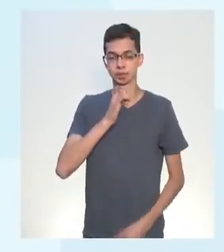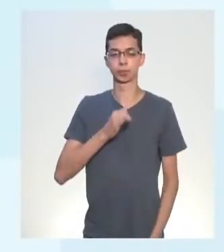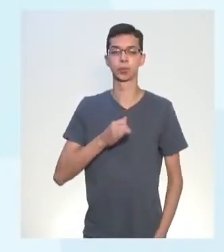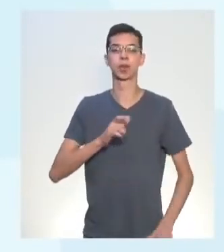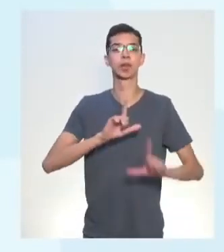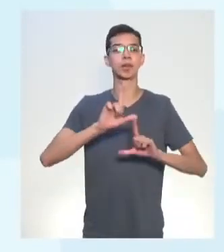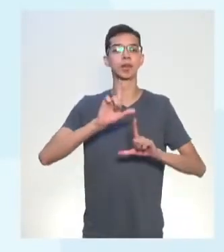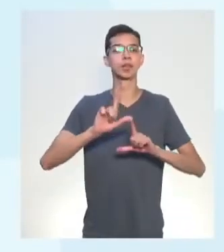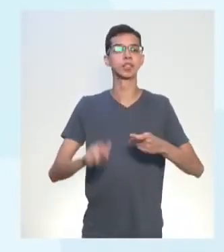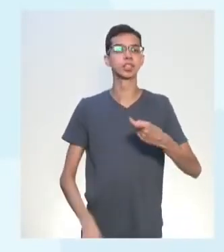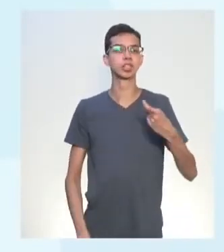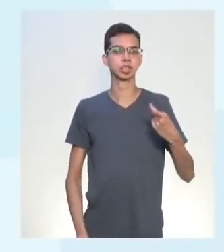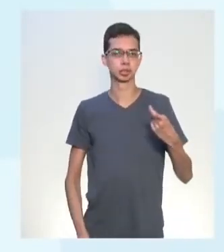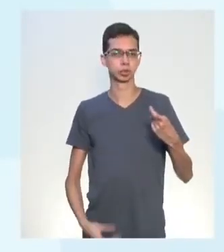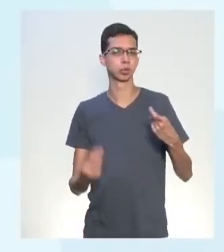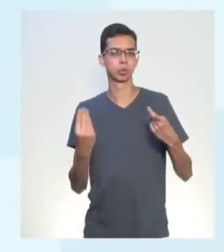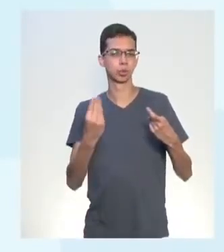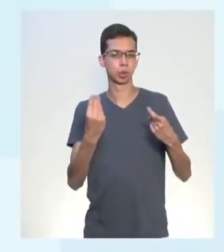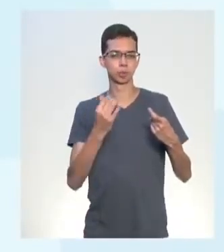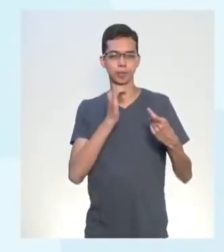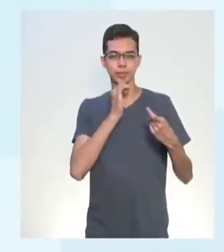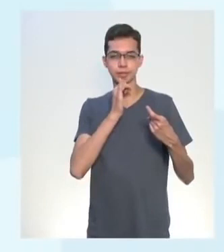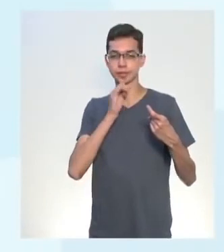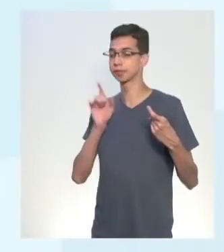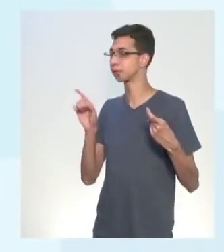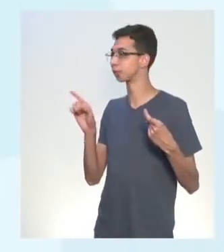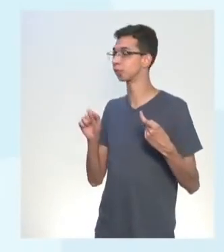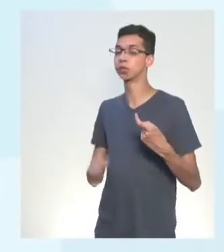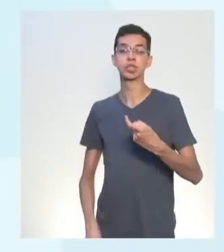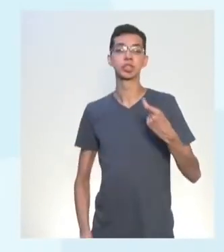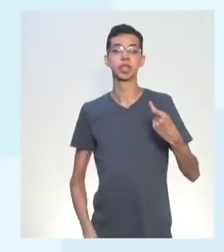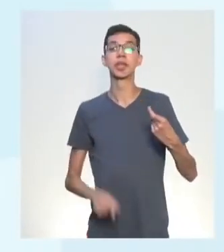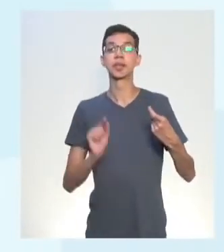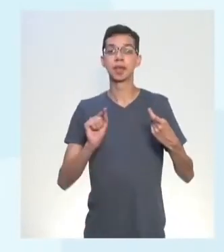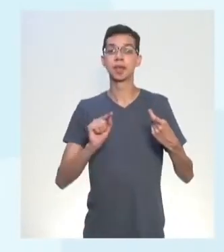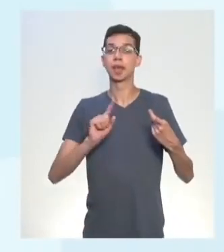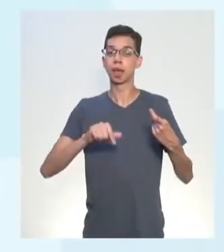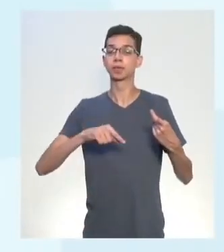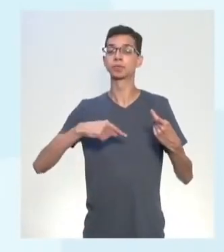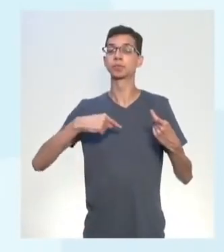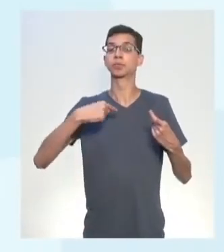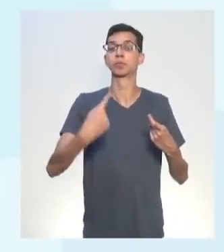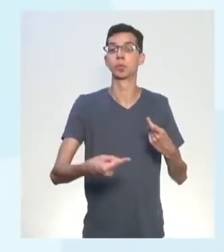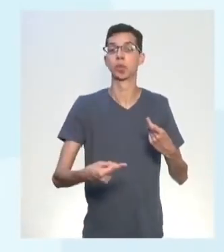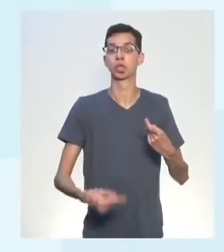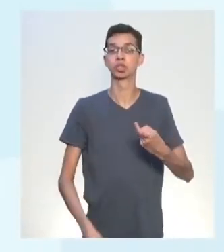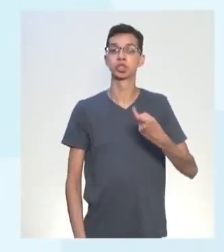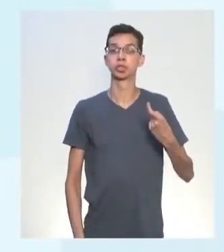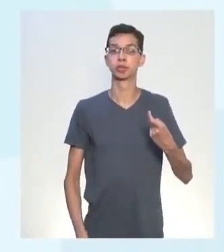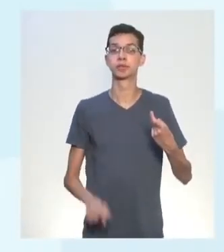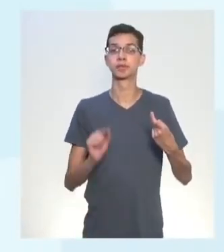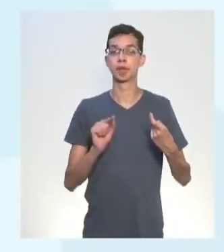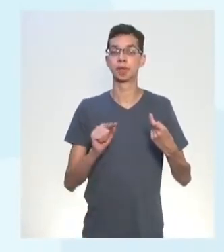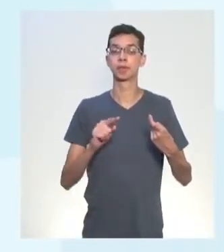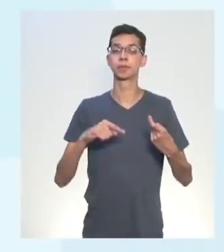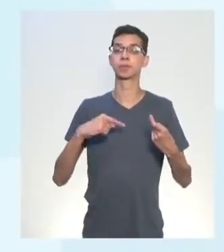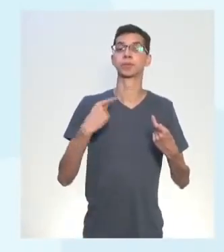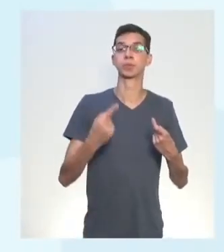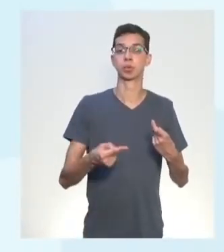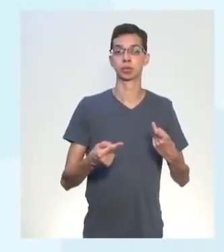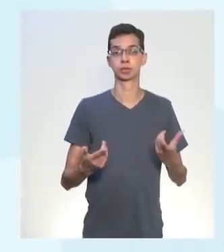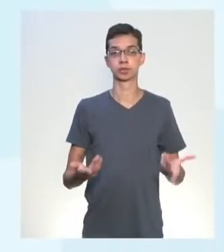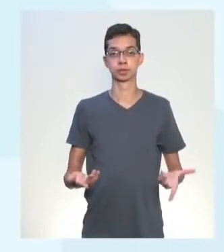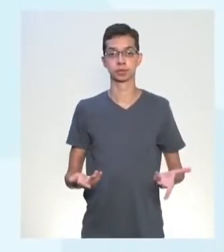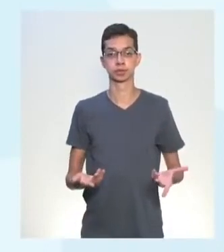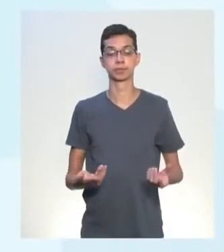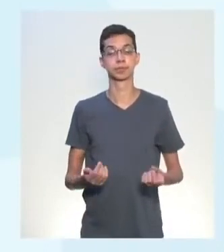letra X, né? Olha lá, X, quem é o consecutivo do X? O próximo. O consecutivo é o próximo. Então,